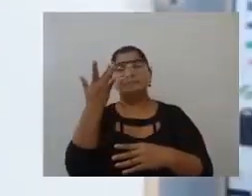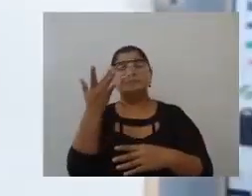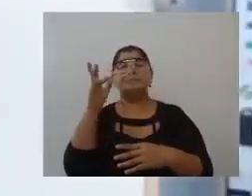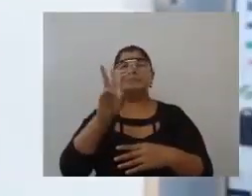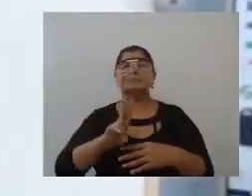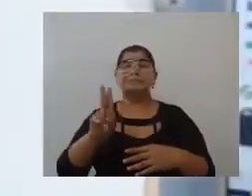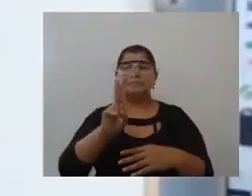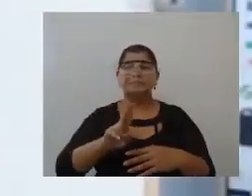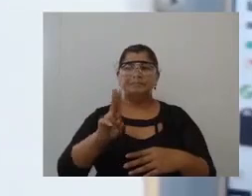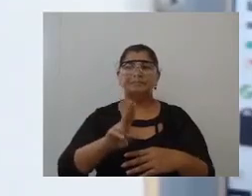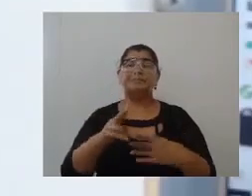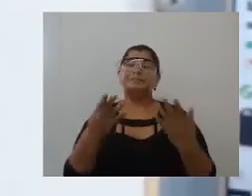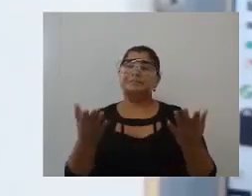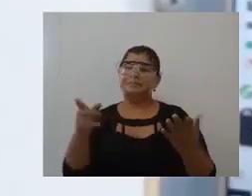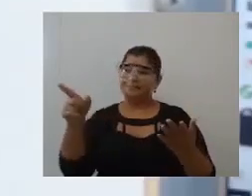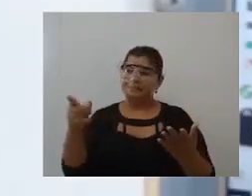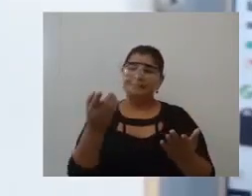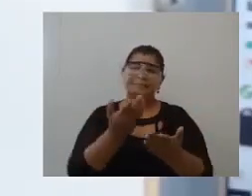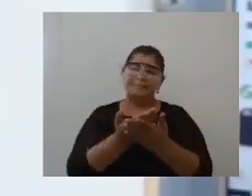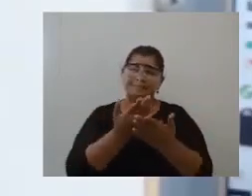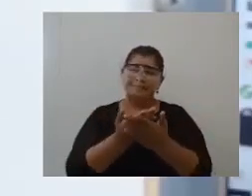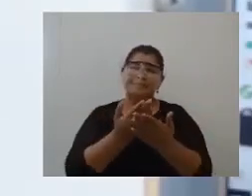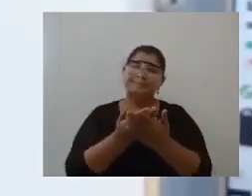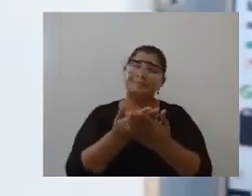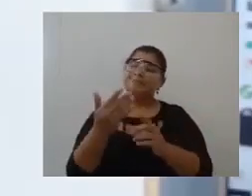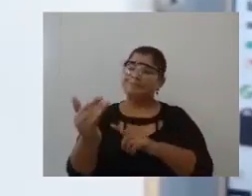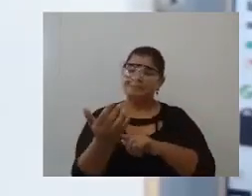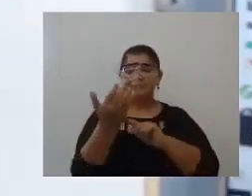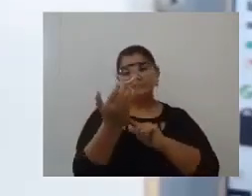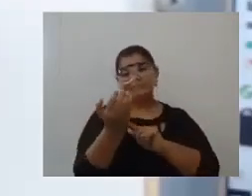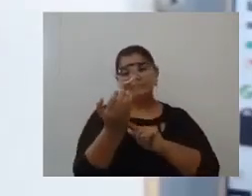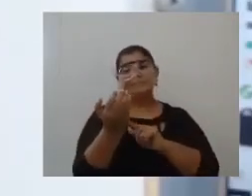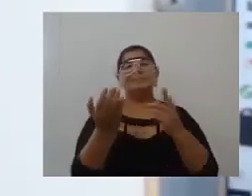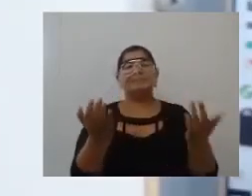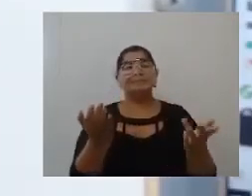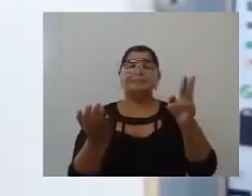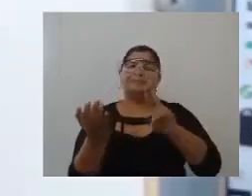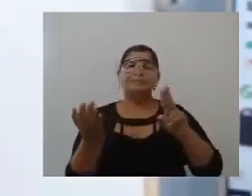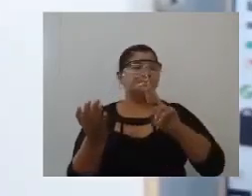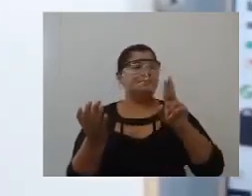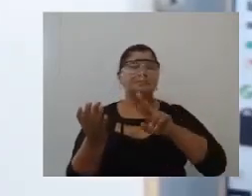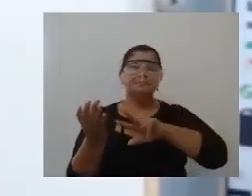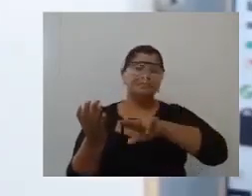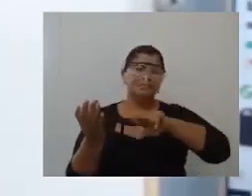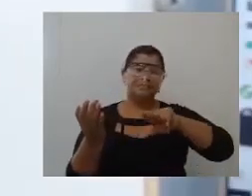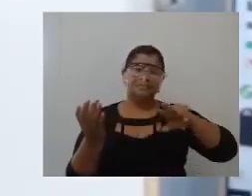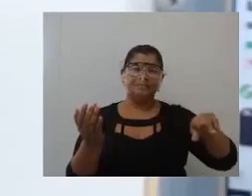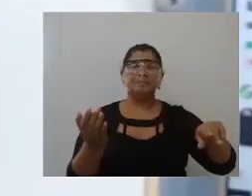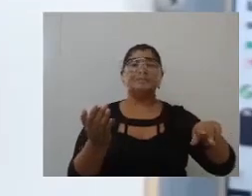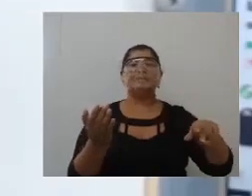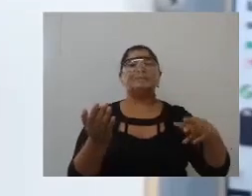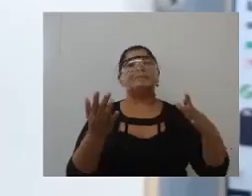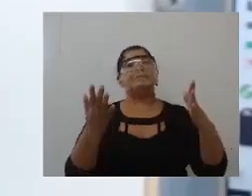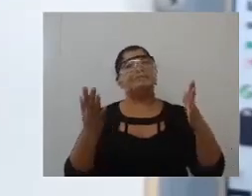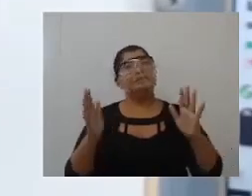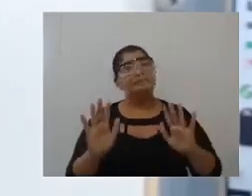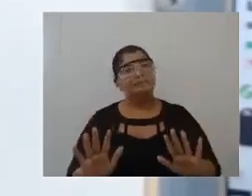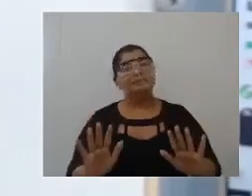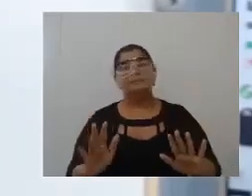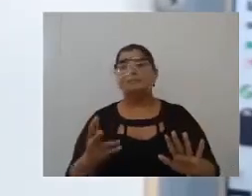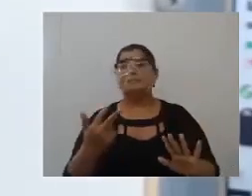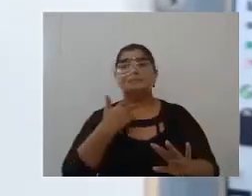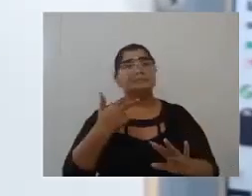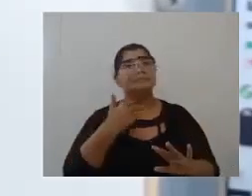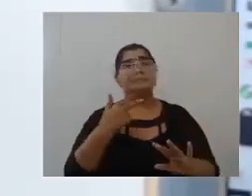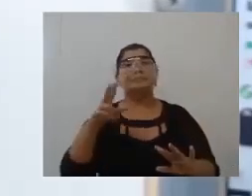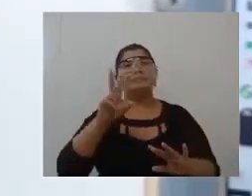assistindo aqui essa aula pelo celular, a gente usa para um monte de coisa. Agora, a gente não pode usar de